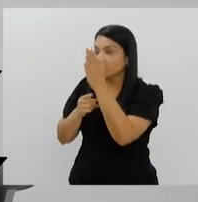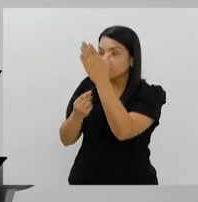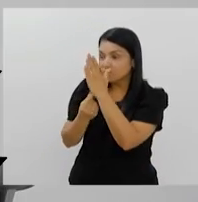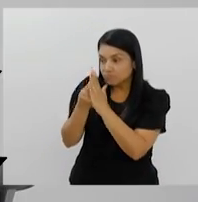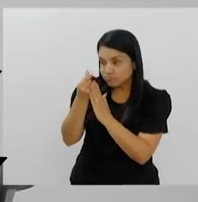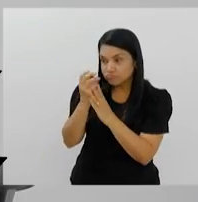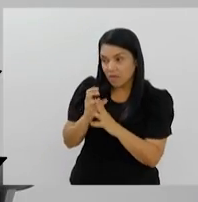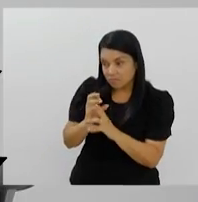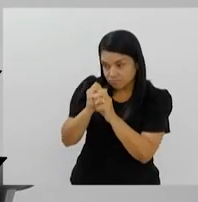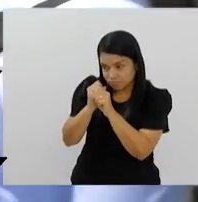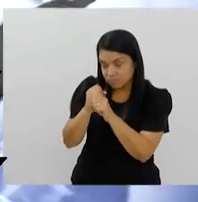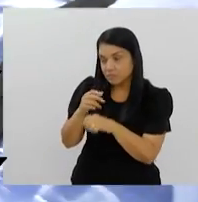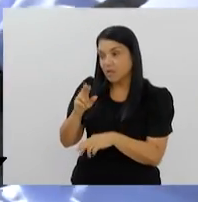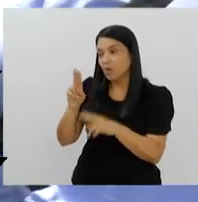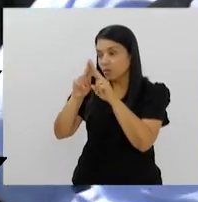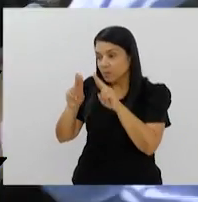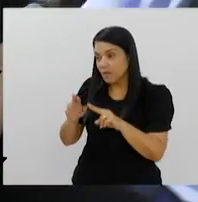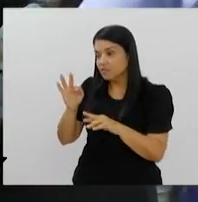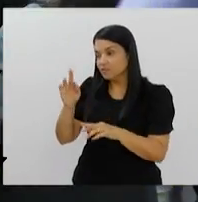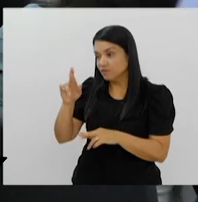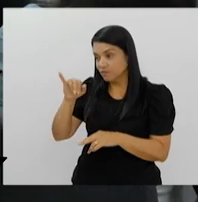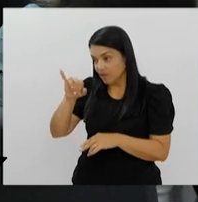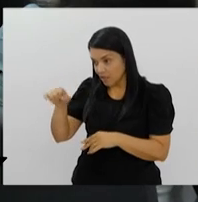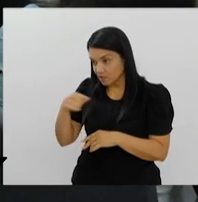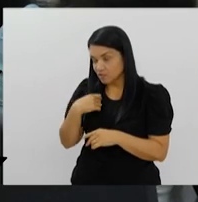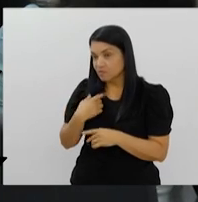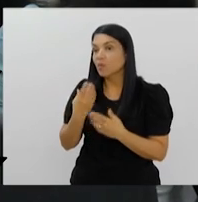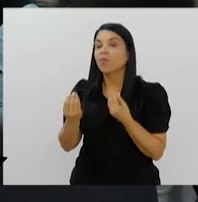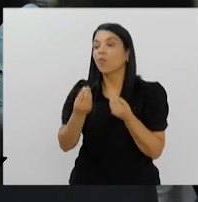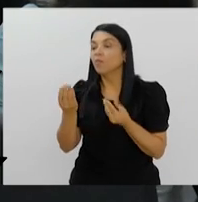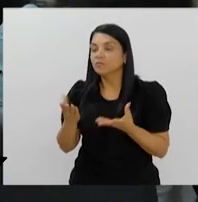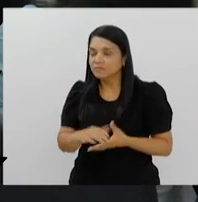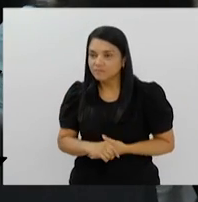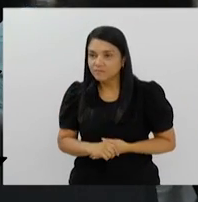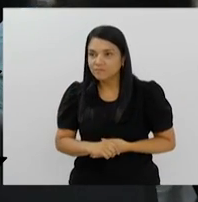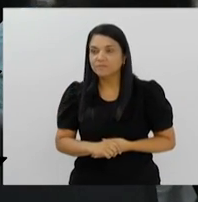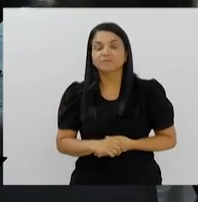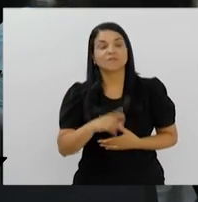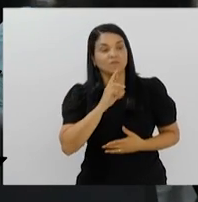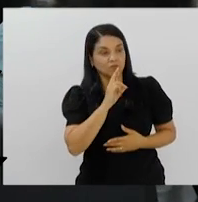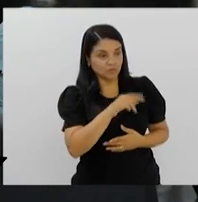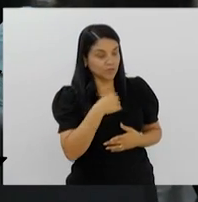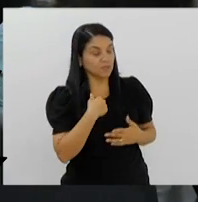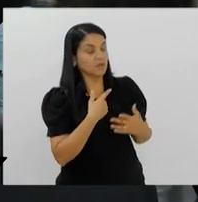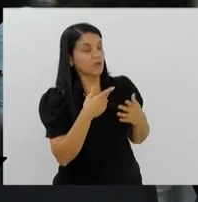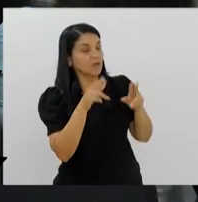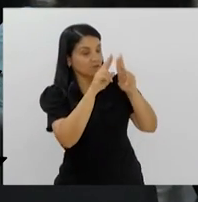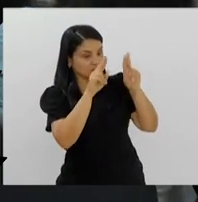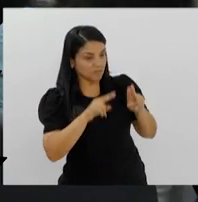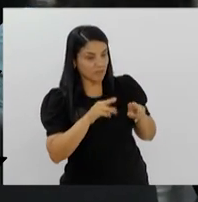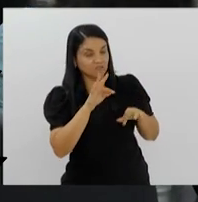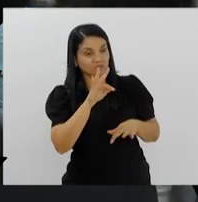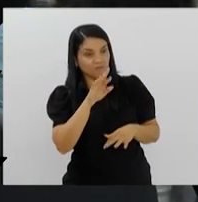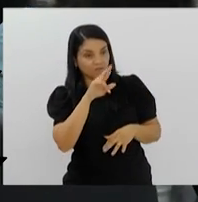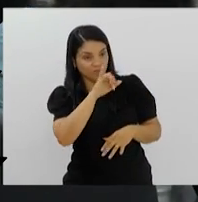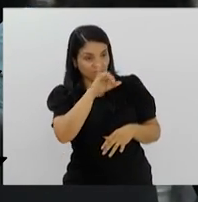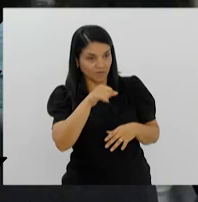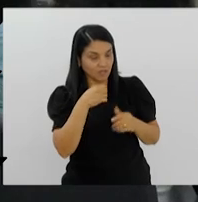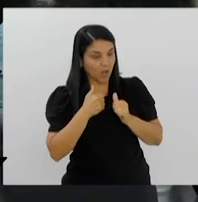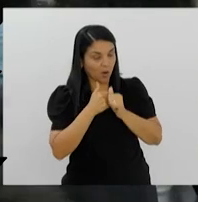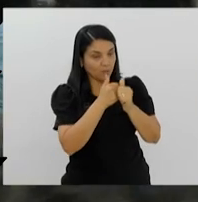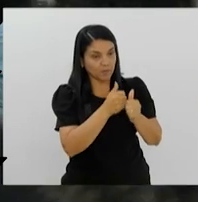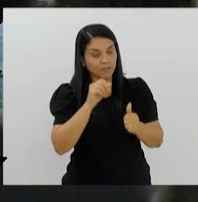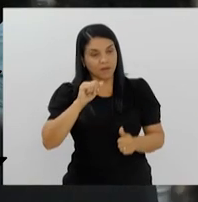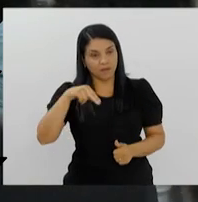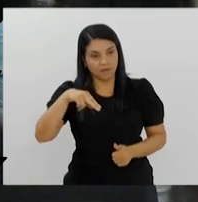quantas anda excelência novamente a saúde financeira da Unimed ferge é Acompanhada pela Agência Nacional de saúde